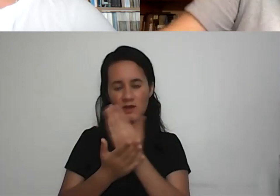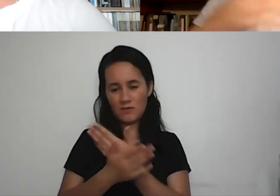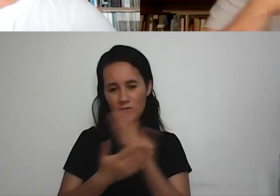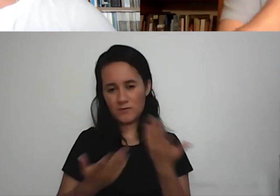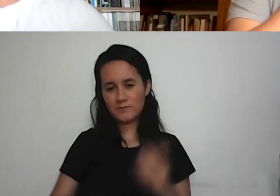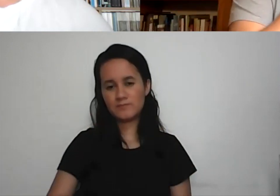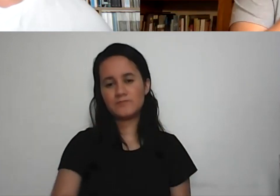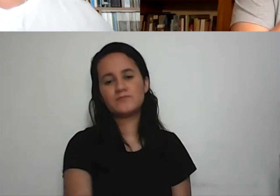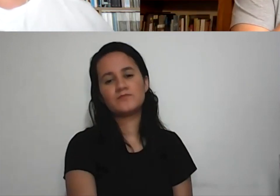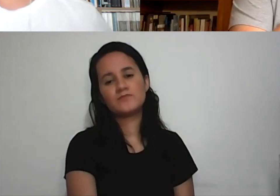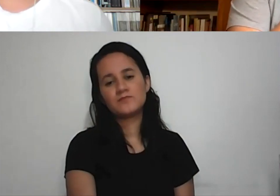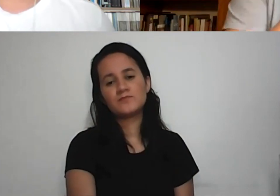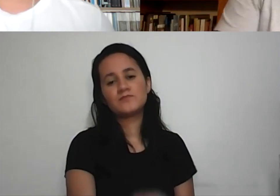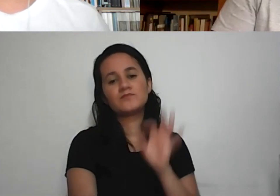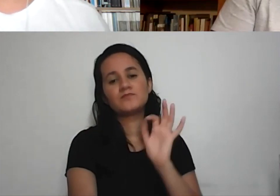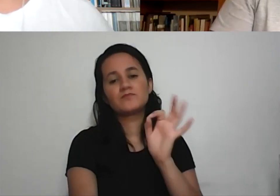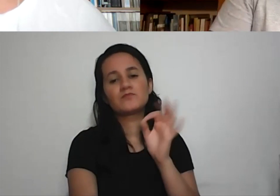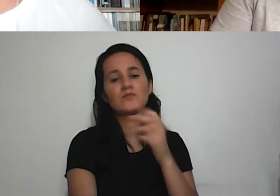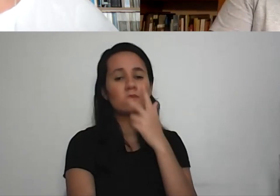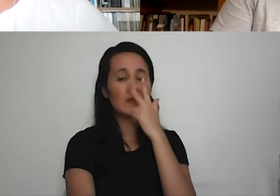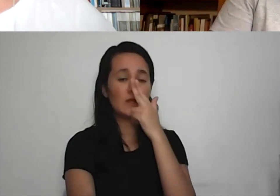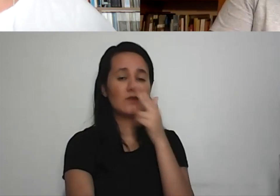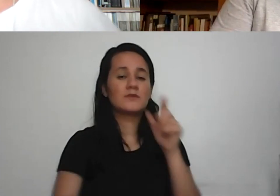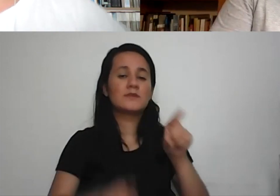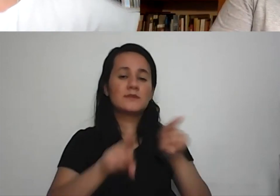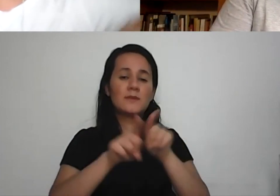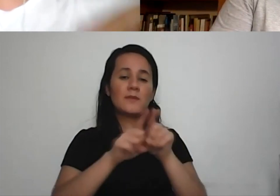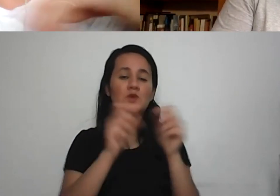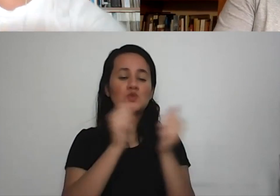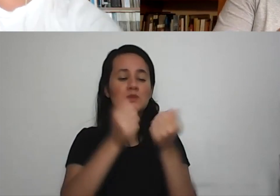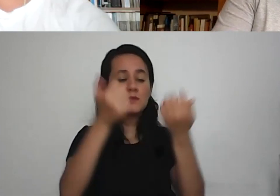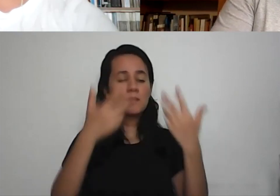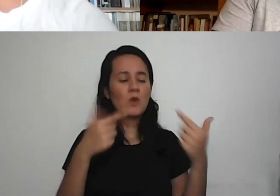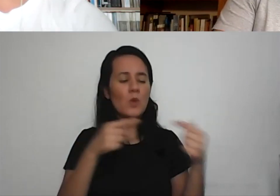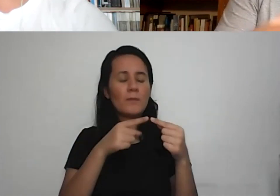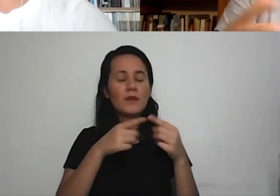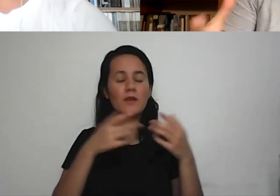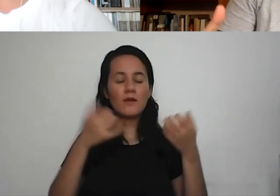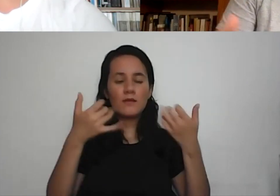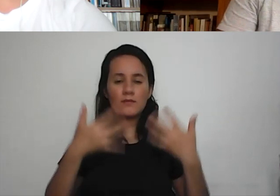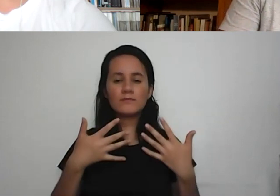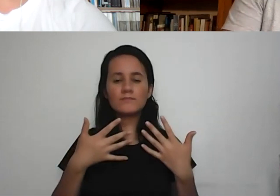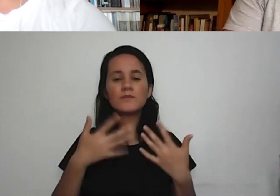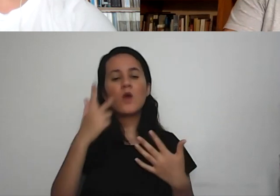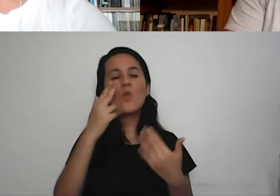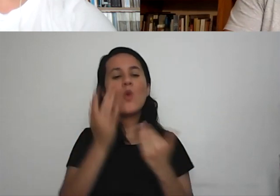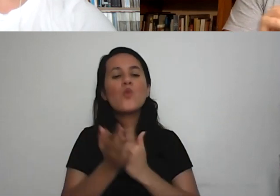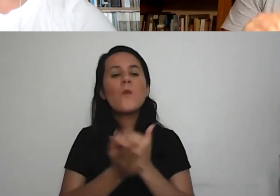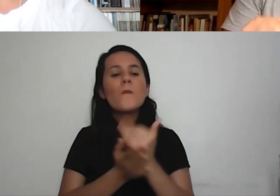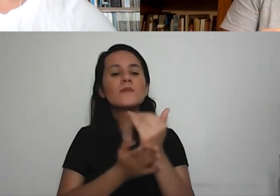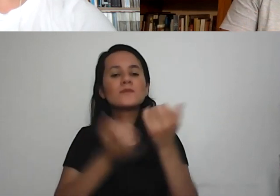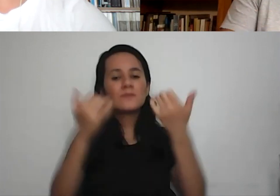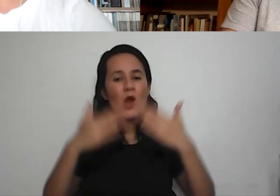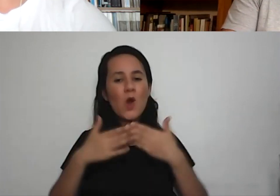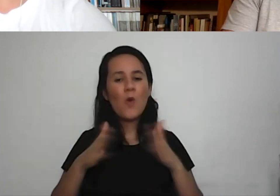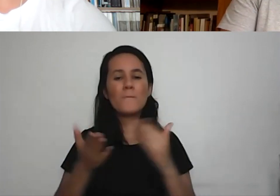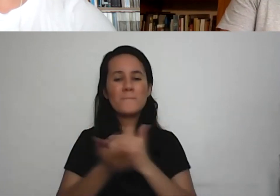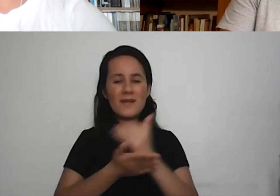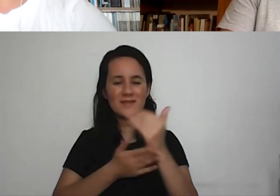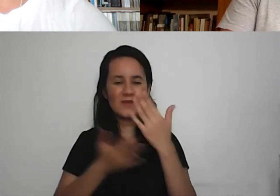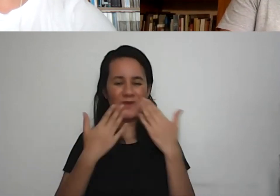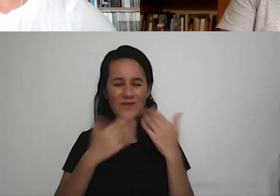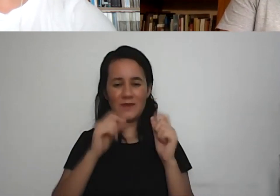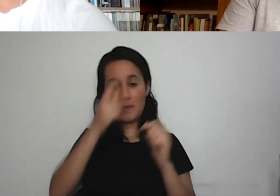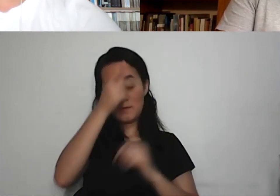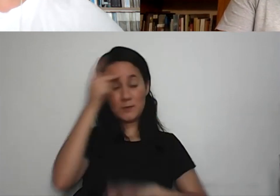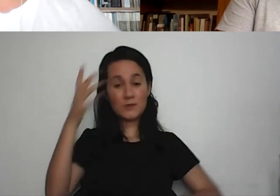vai falando aqui. Eu acho que é algo que caminha junto no que a gente está falando, né? E com aquele dado inicial que você usou para abrir nessa conversa, que é o número de